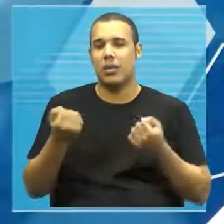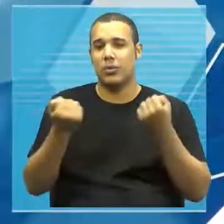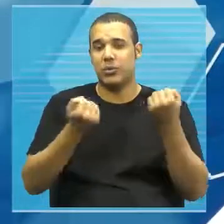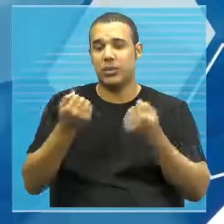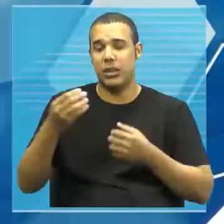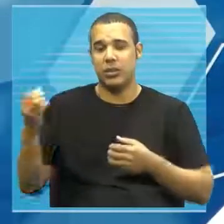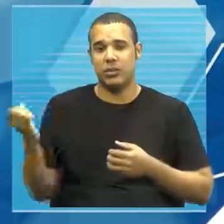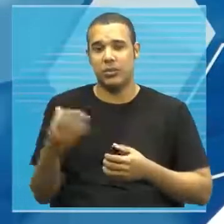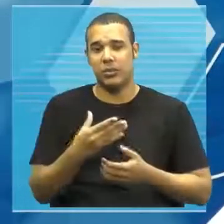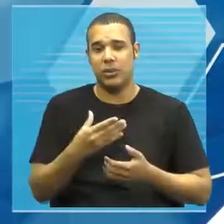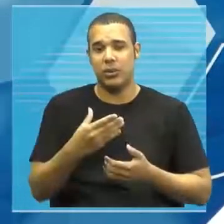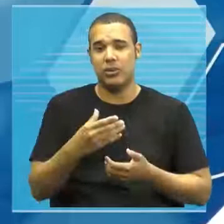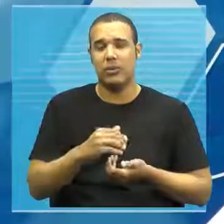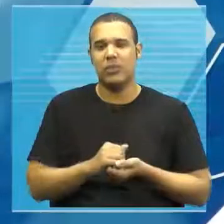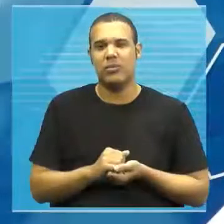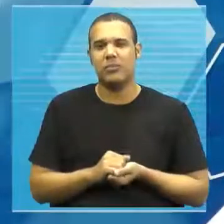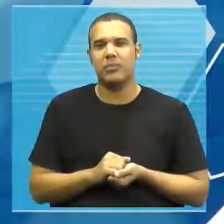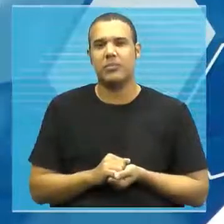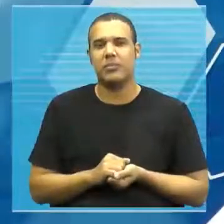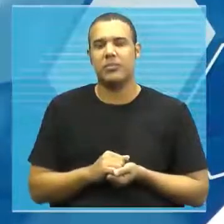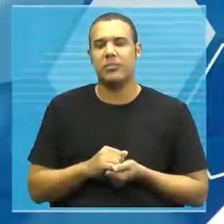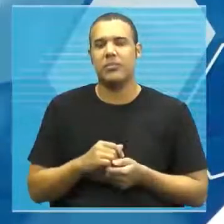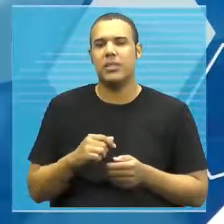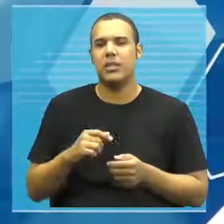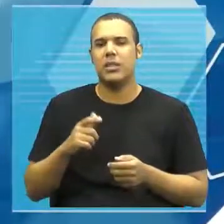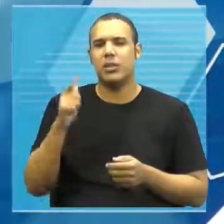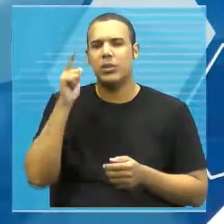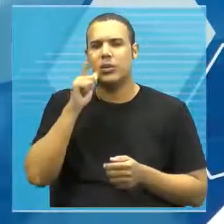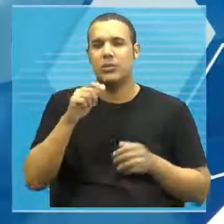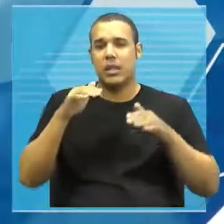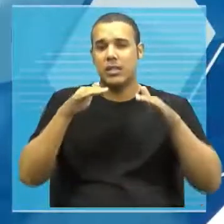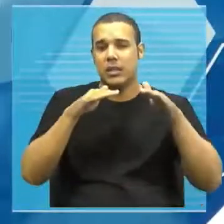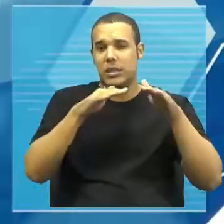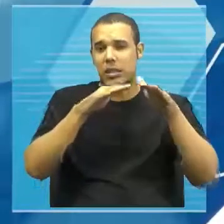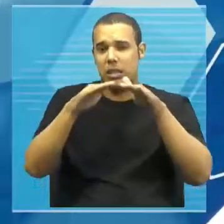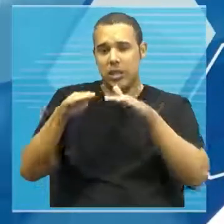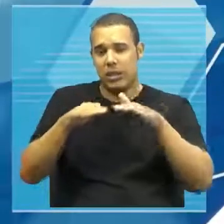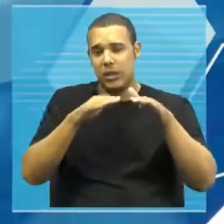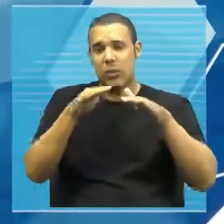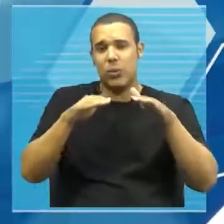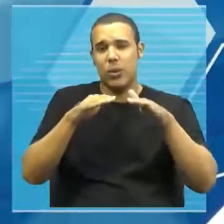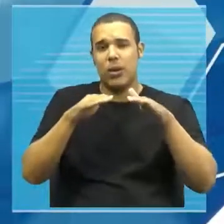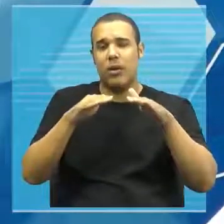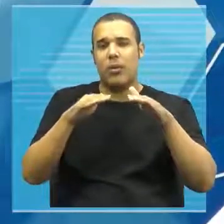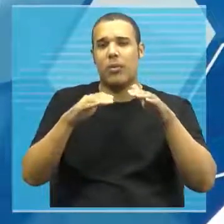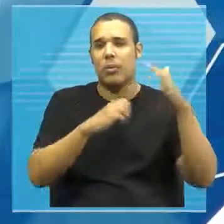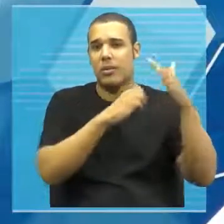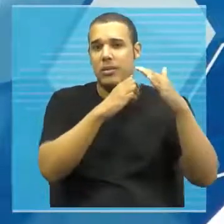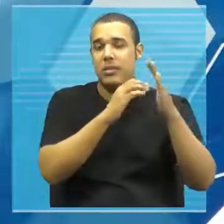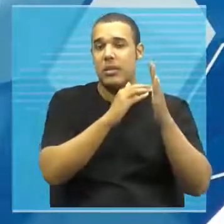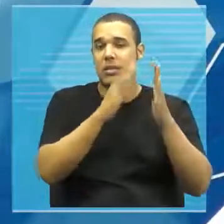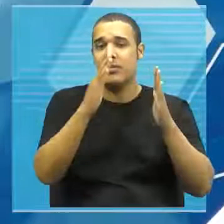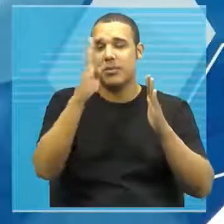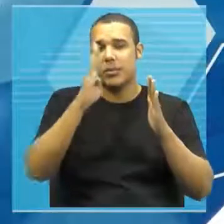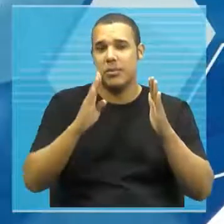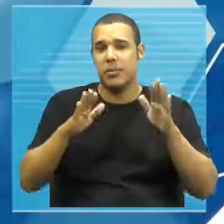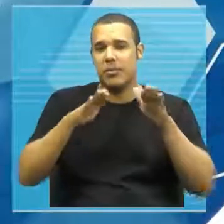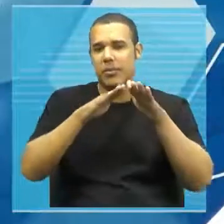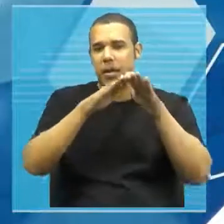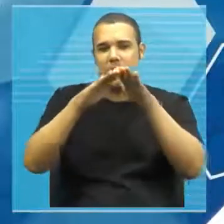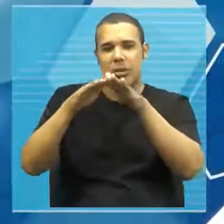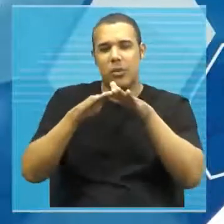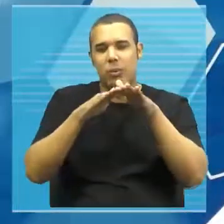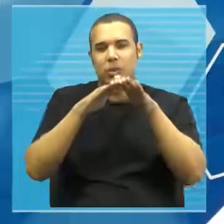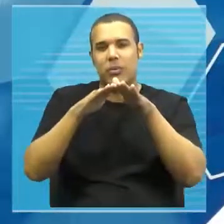estivessem mais eles tivessem em pé de igualdade para competir no mercado com os produtos